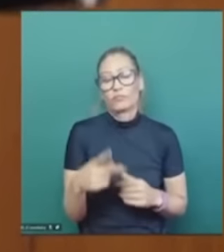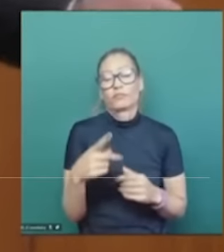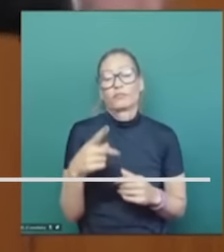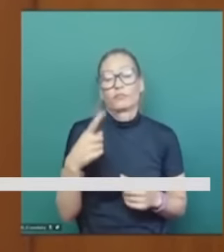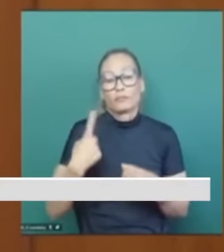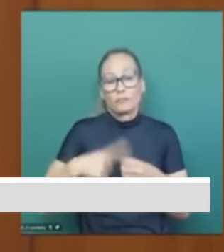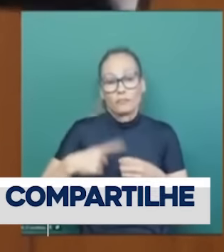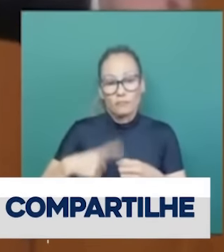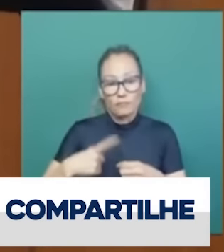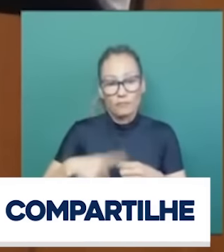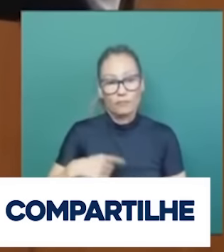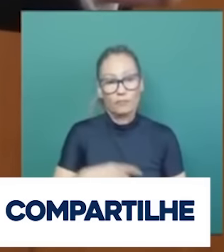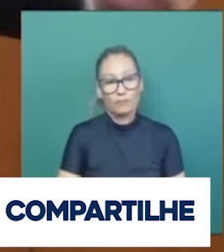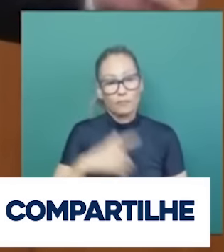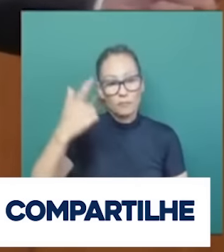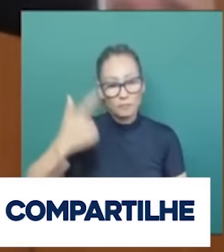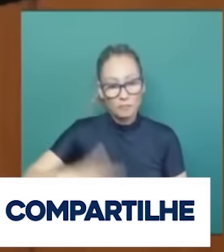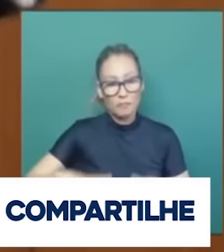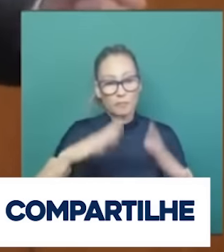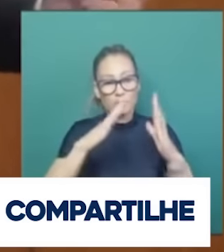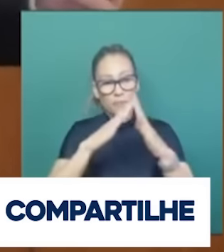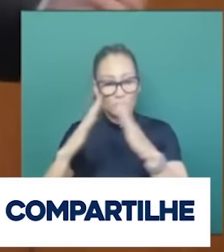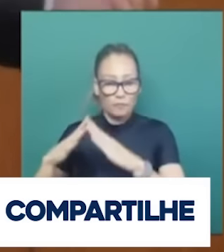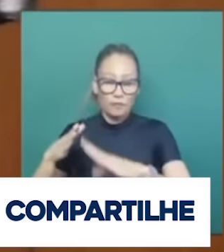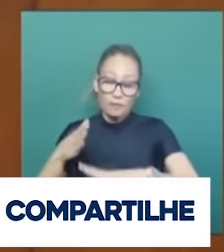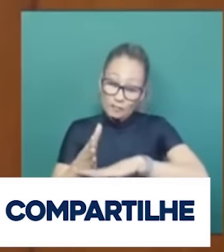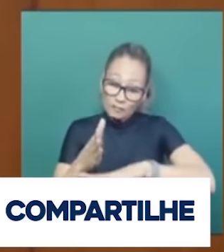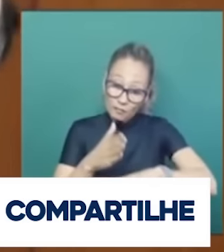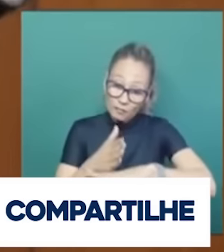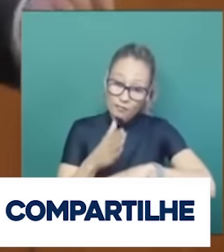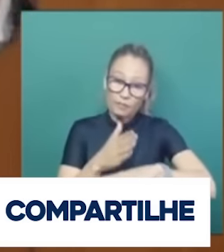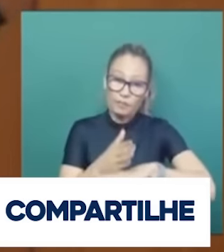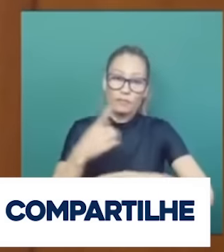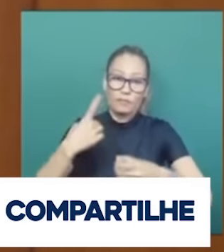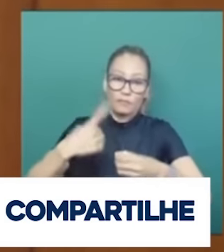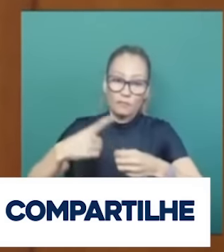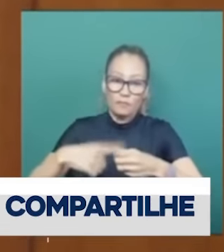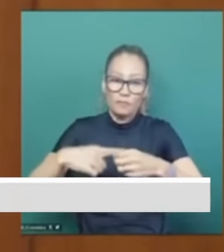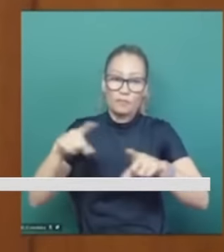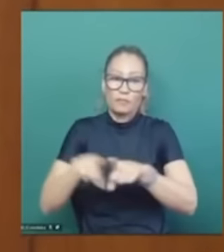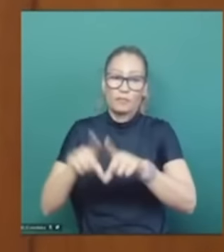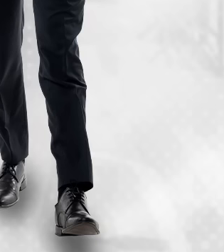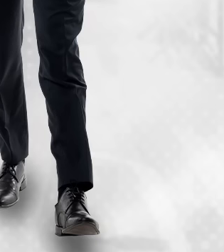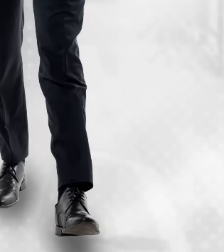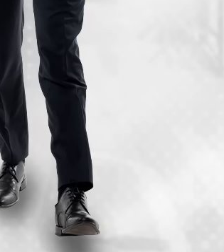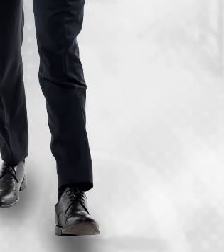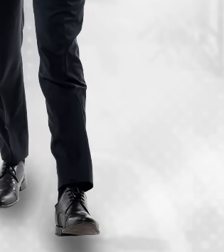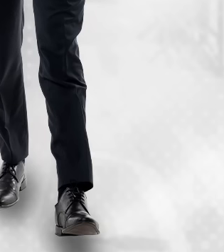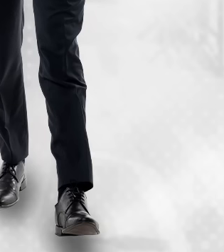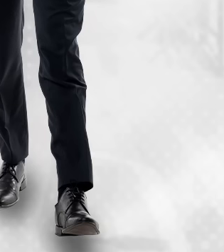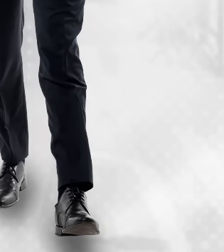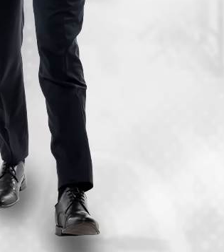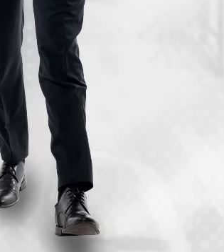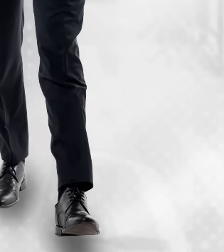mais moradia, acesso à mobilidade urbana e principalmente diminuição do trânsito na cidade de São Paulo.